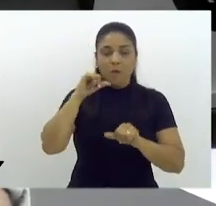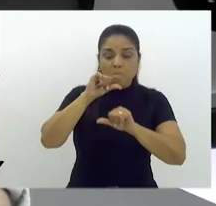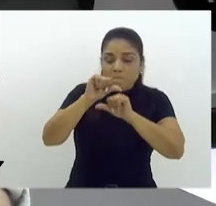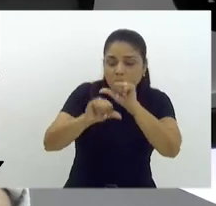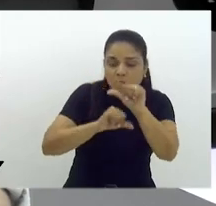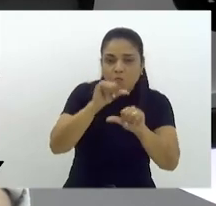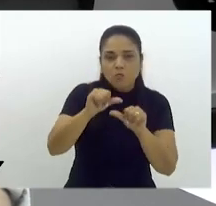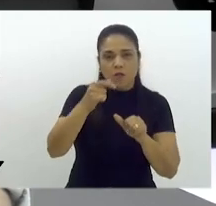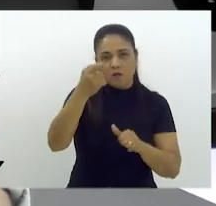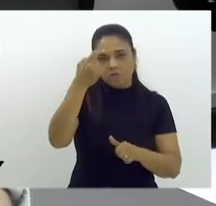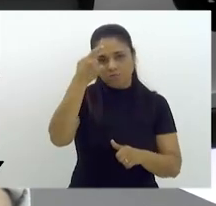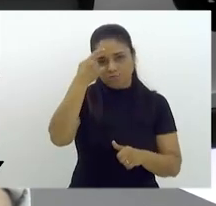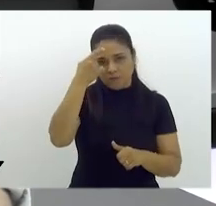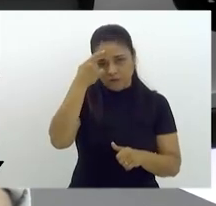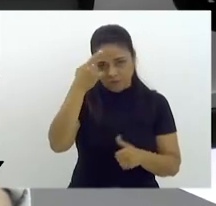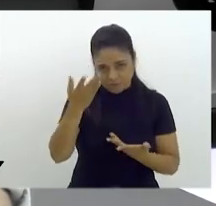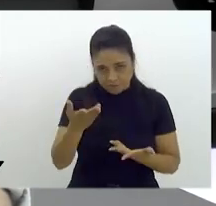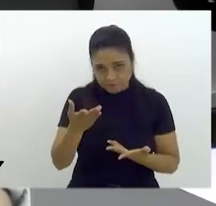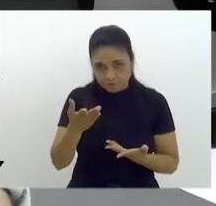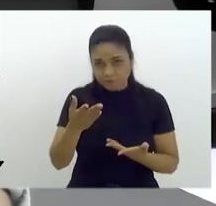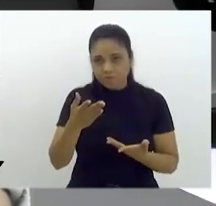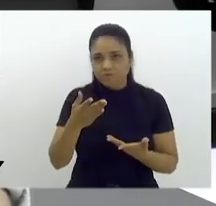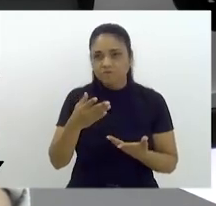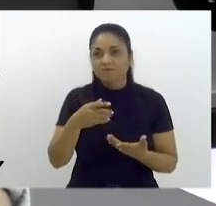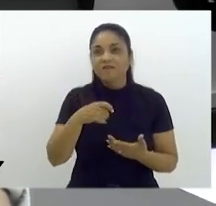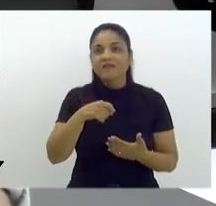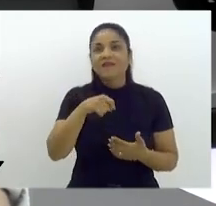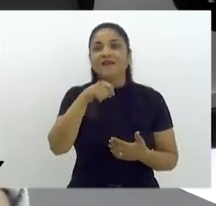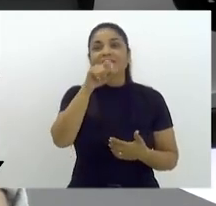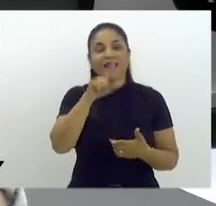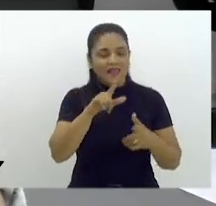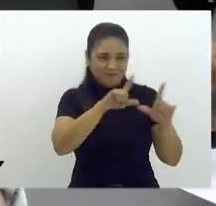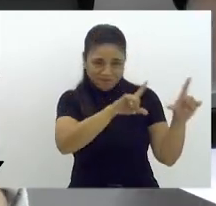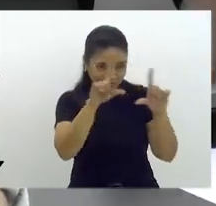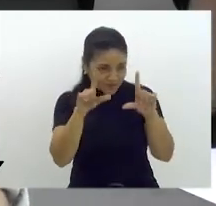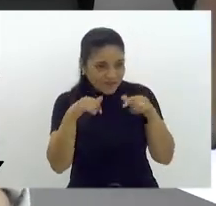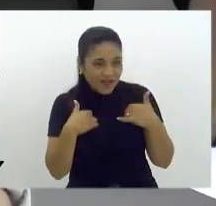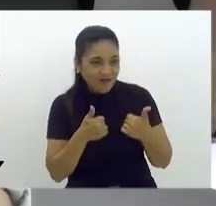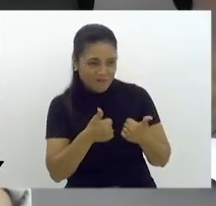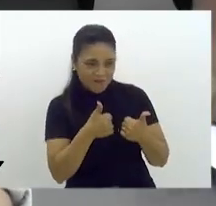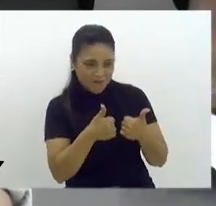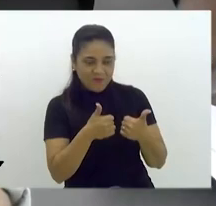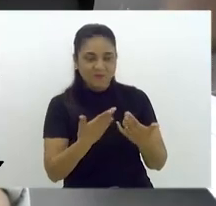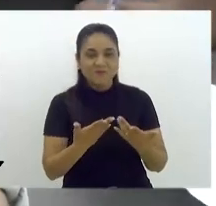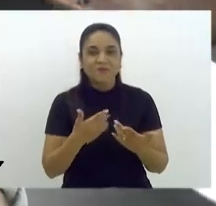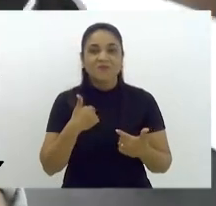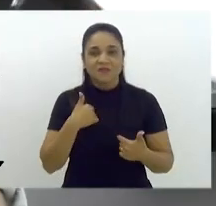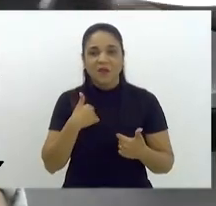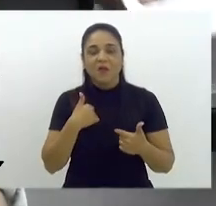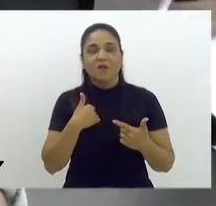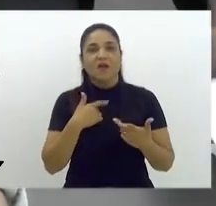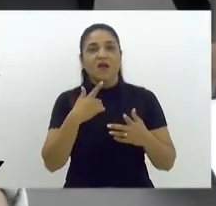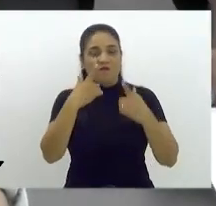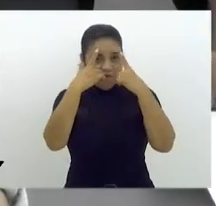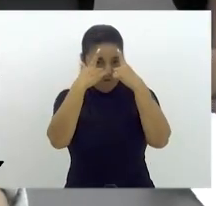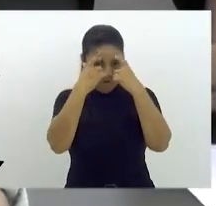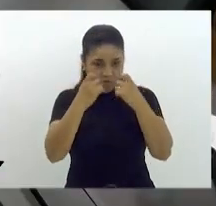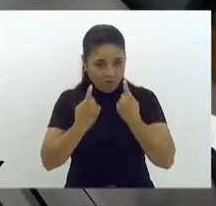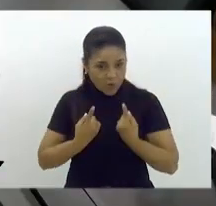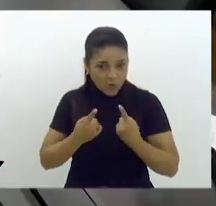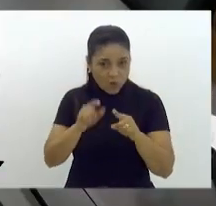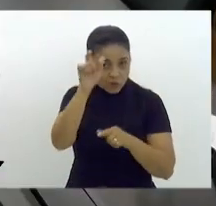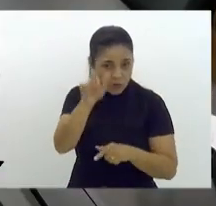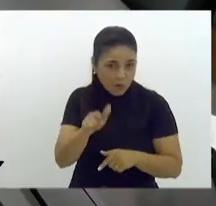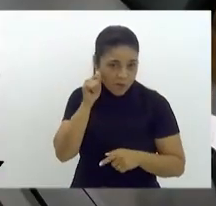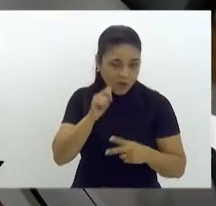cabeça né quem tá passando vamos lá vai lá bom eu contexto liso ali a violência contra as mulheres e ambiente